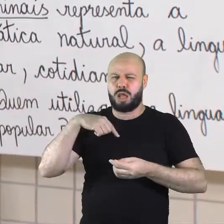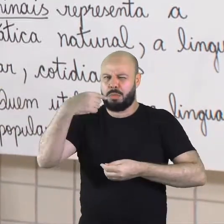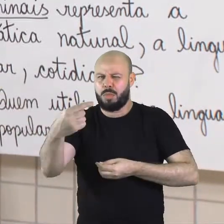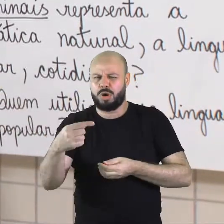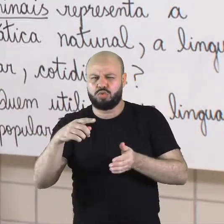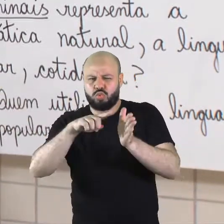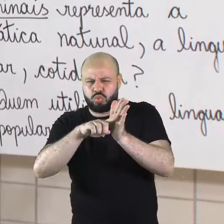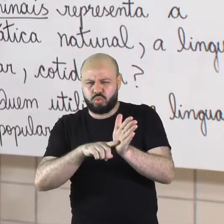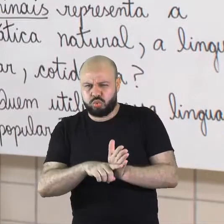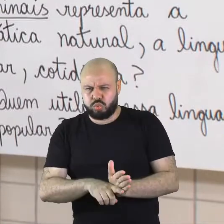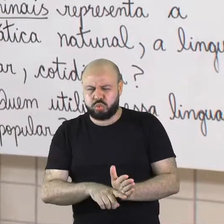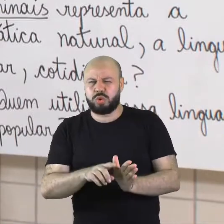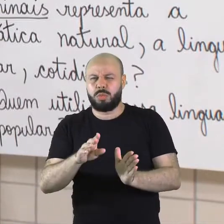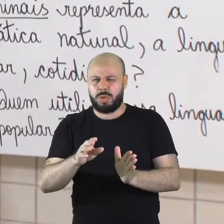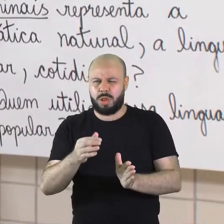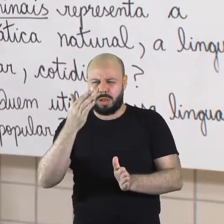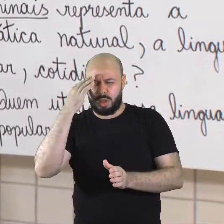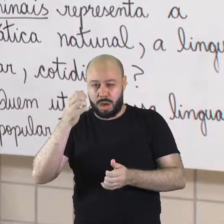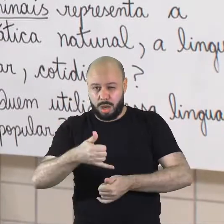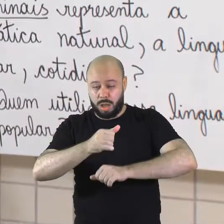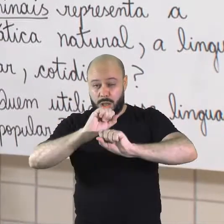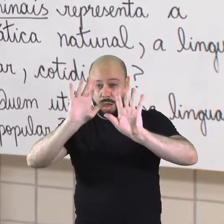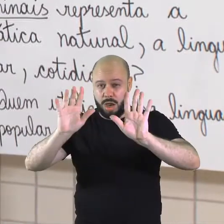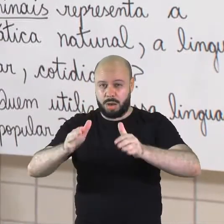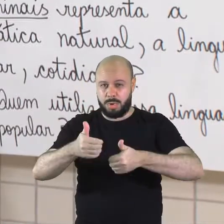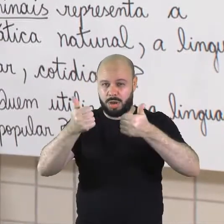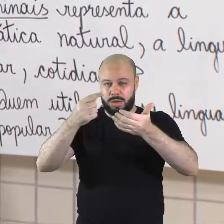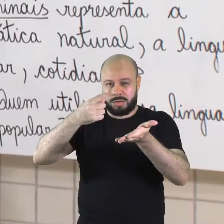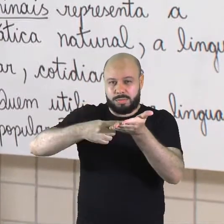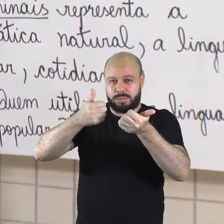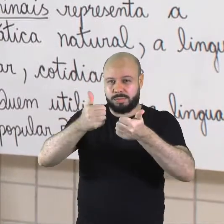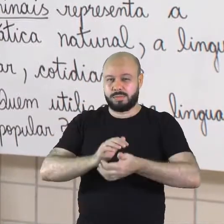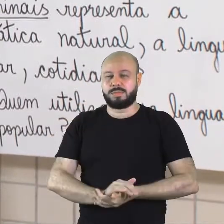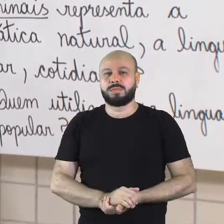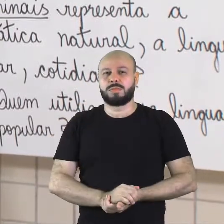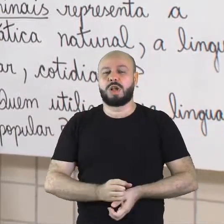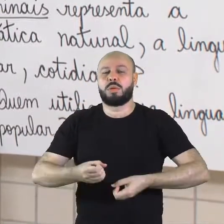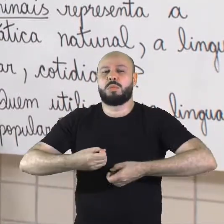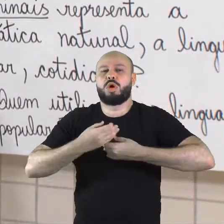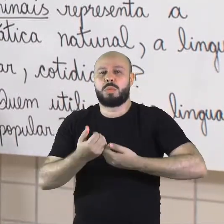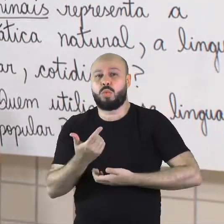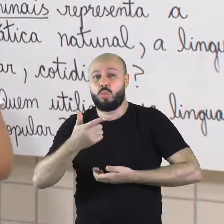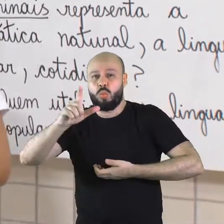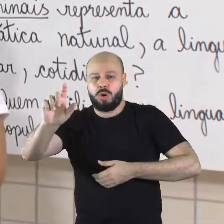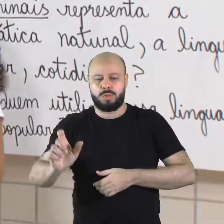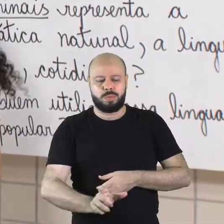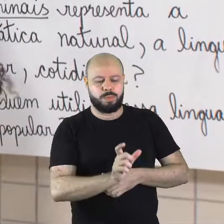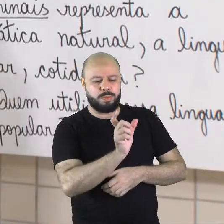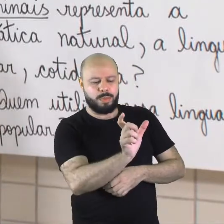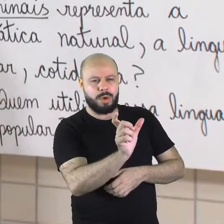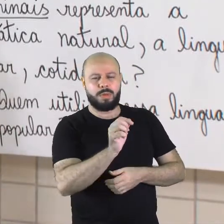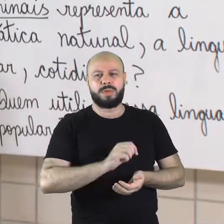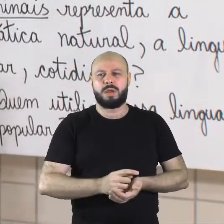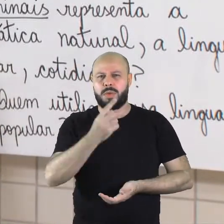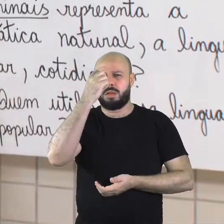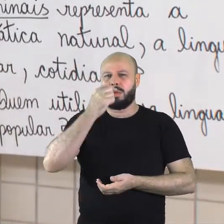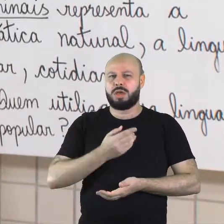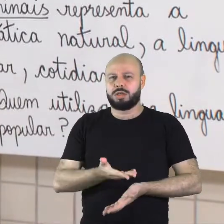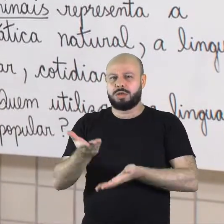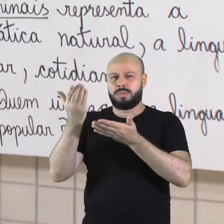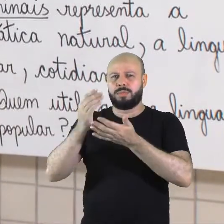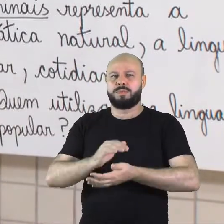as questões que estão aqui no quadro, certo? O outro poema que está lá, vamos ver aqui na imagem, é um